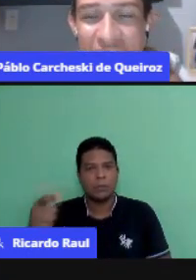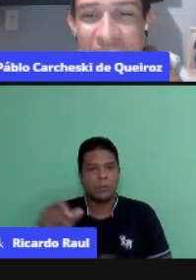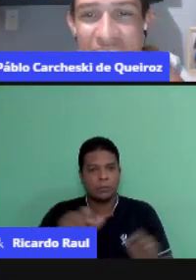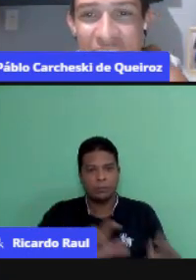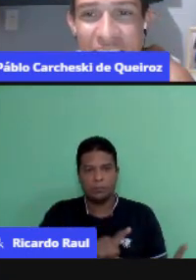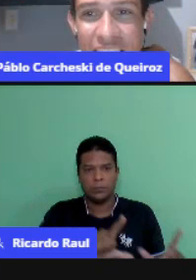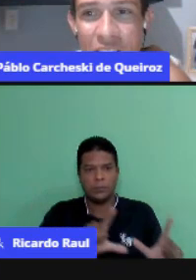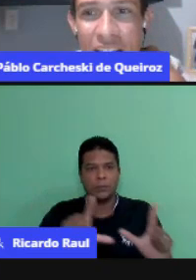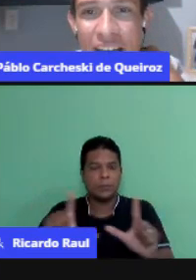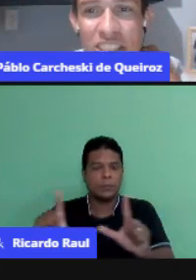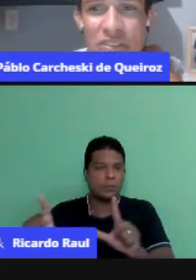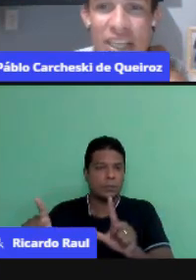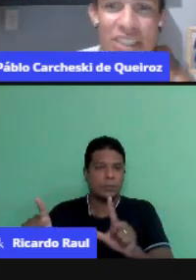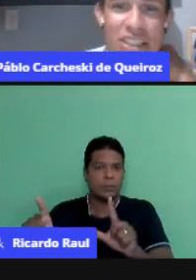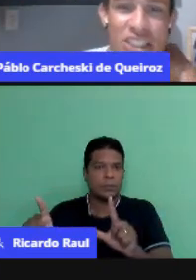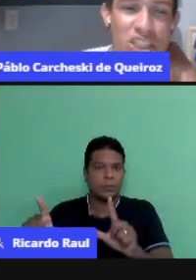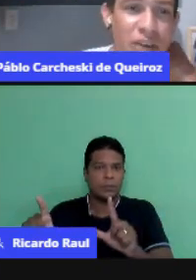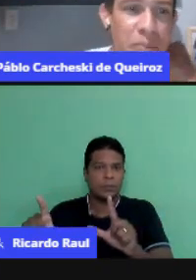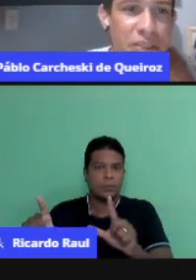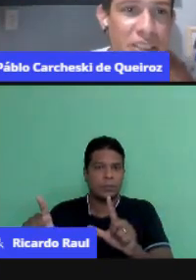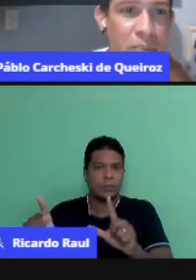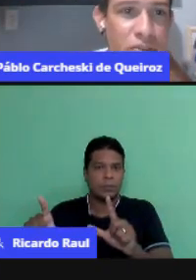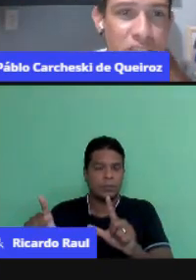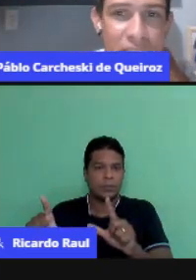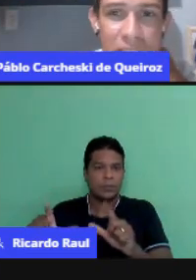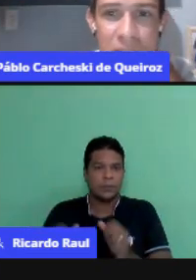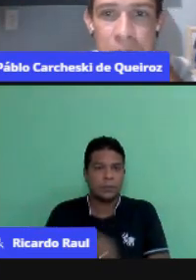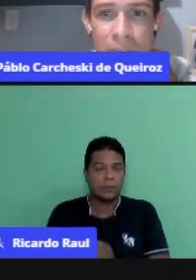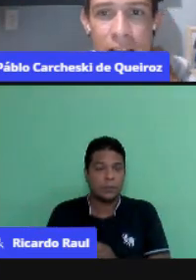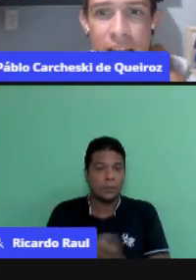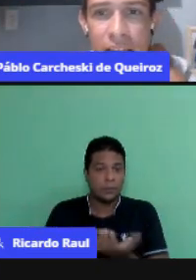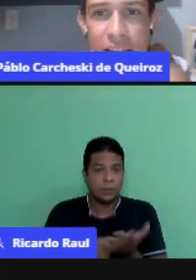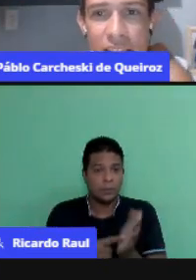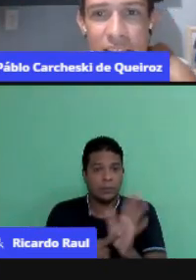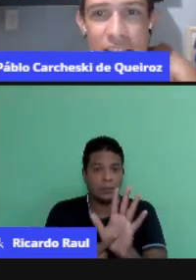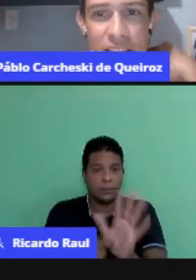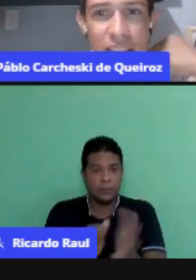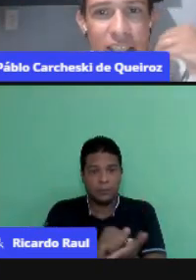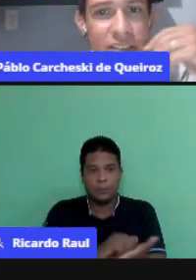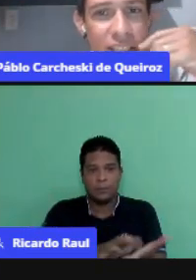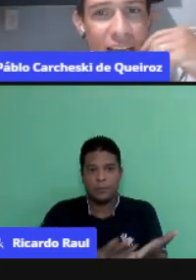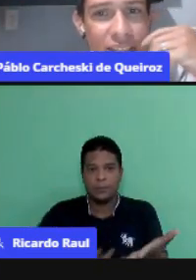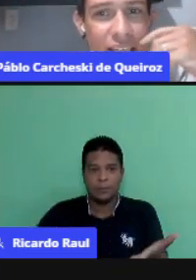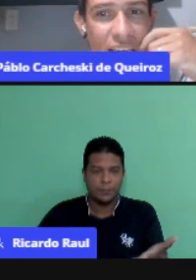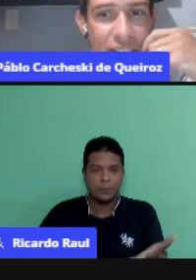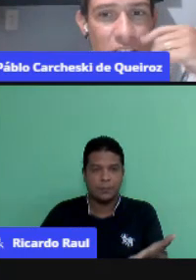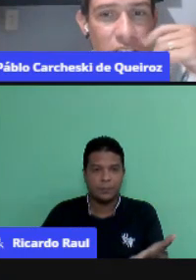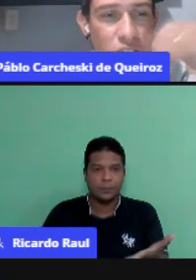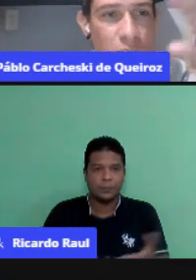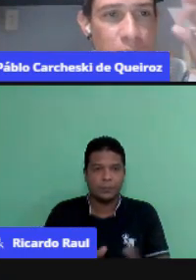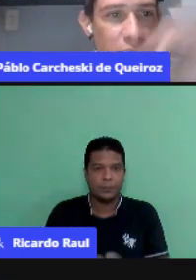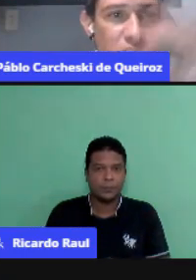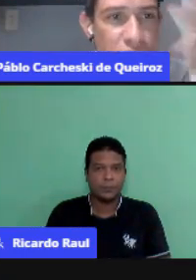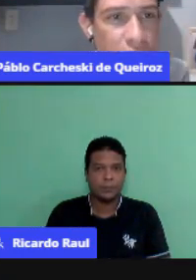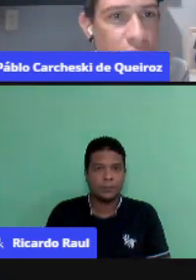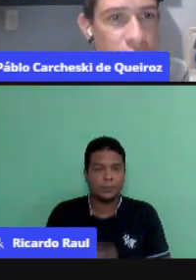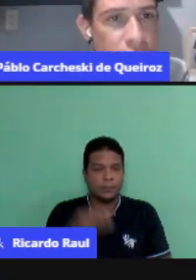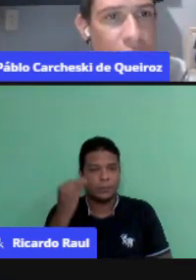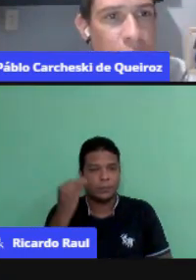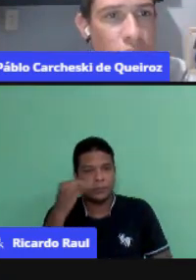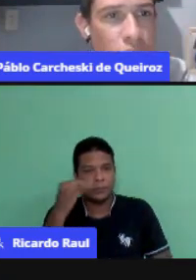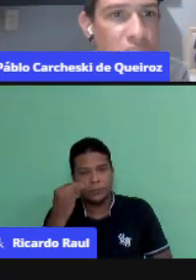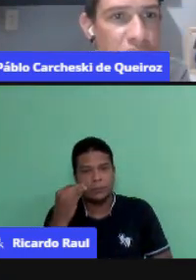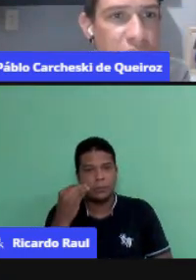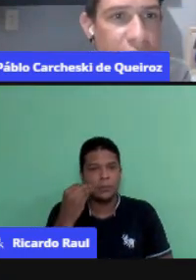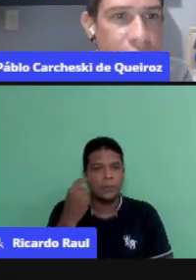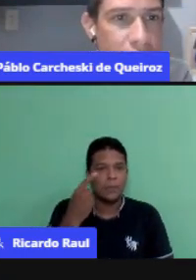aí, a atividade que a gente vai apresentar para vocês, ela trata dessa análise da relação, né? Então, é para identificar,